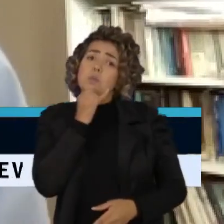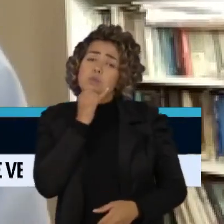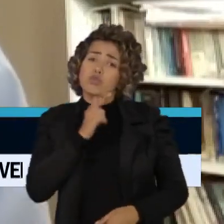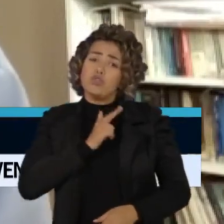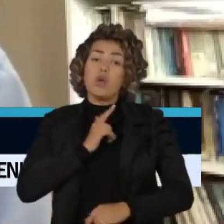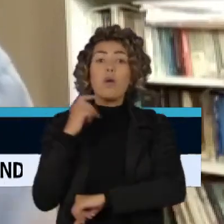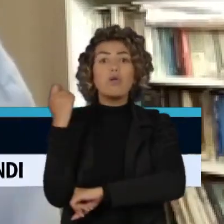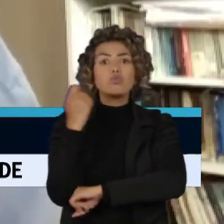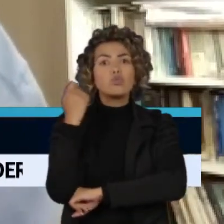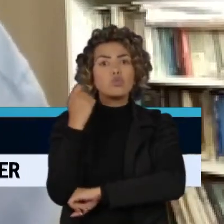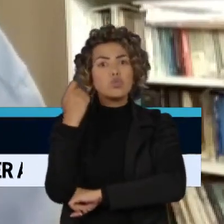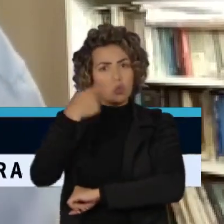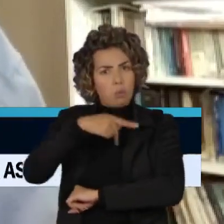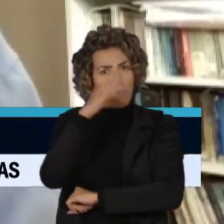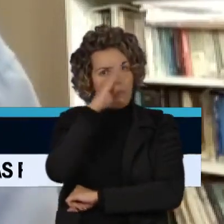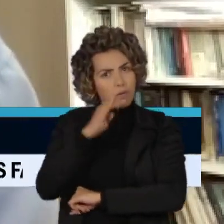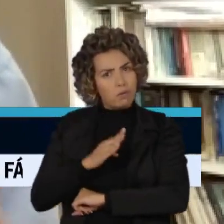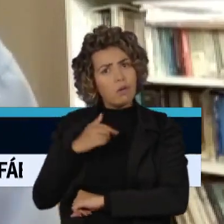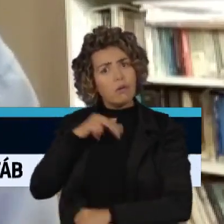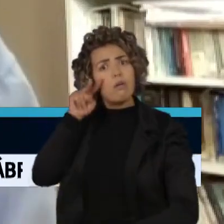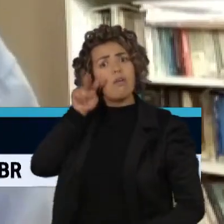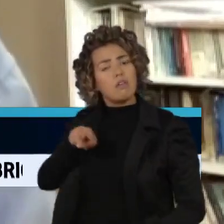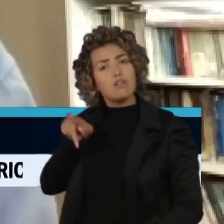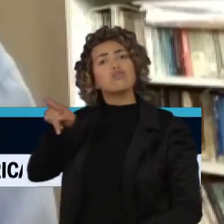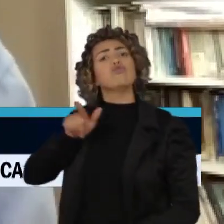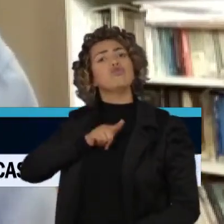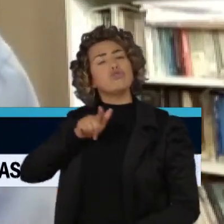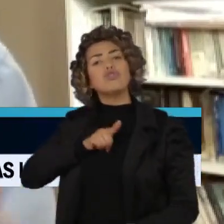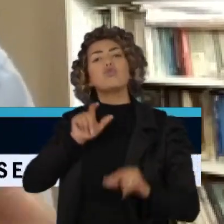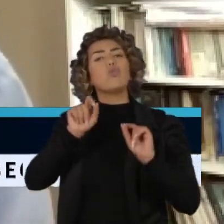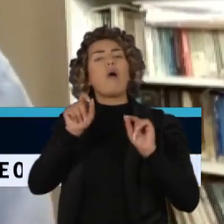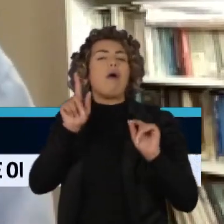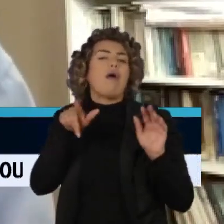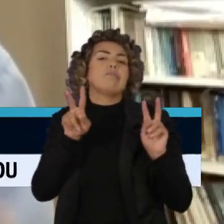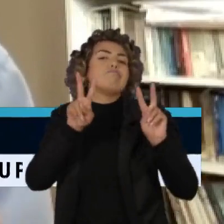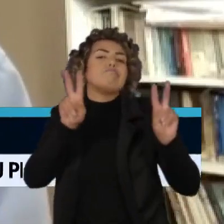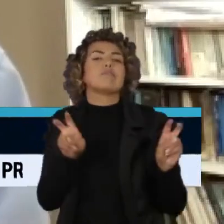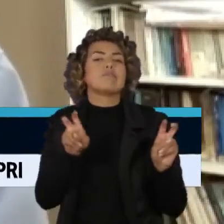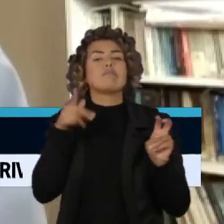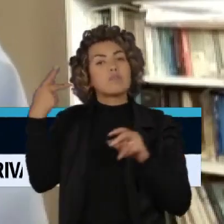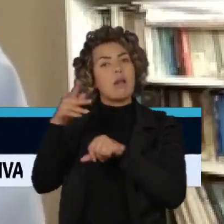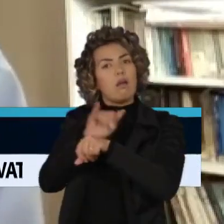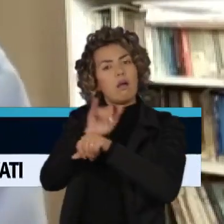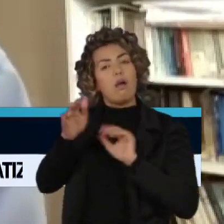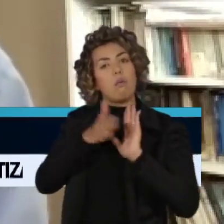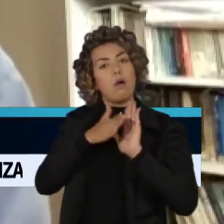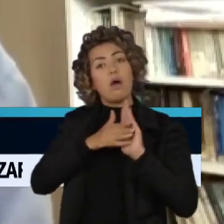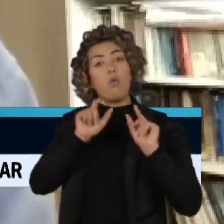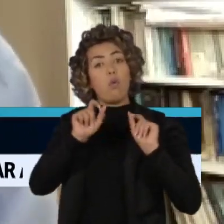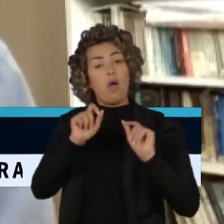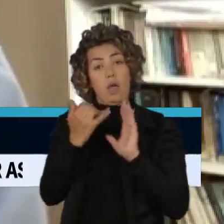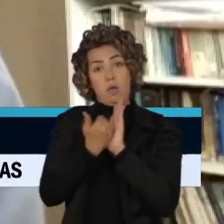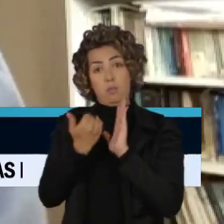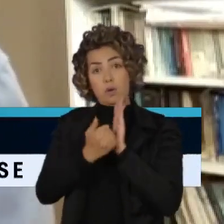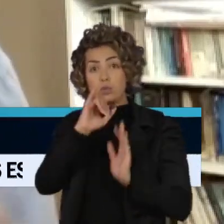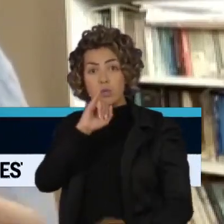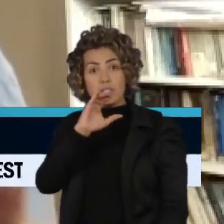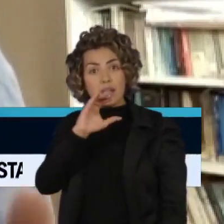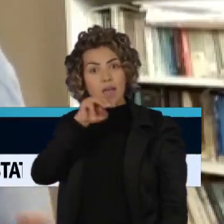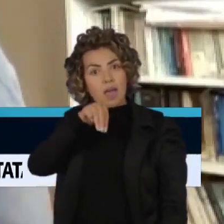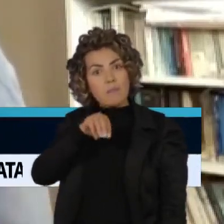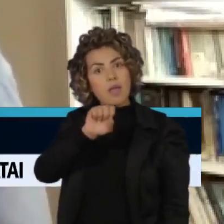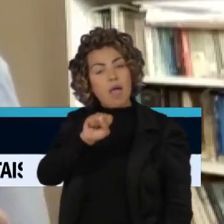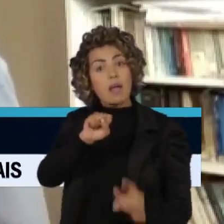Sul nós temos um programa que é devolve ICMS porque é o ICMS é o imposto Estadual então